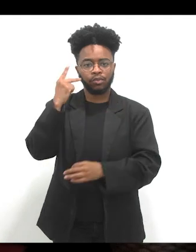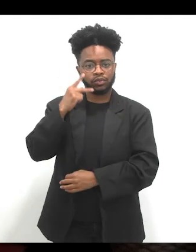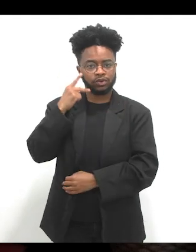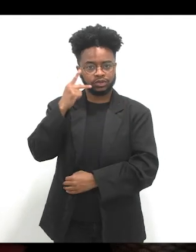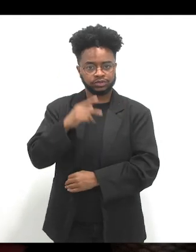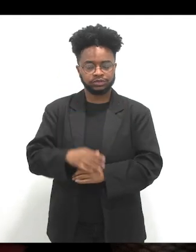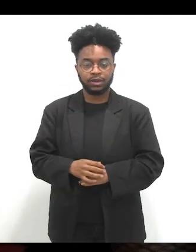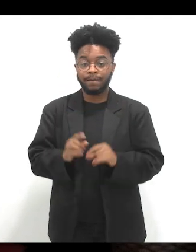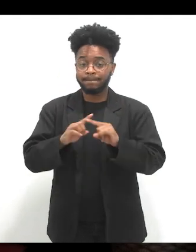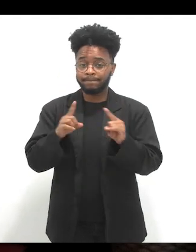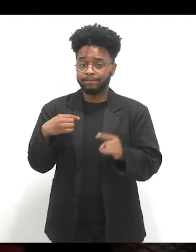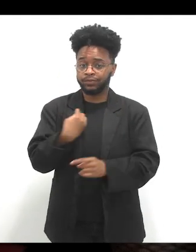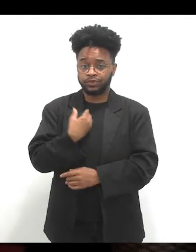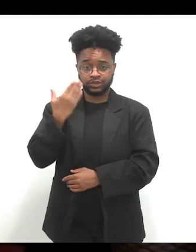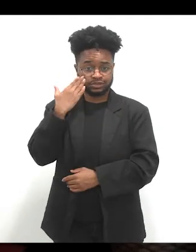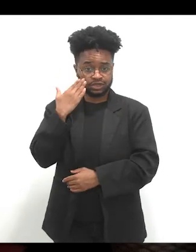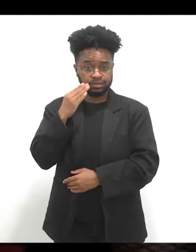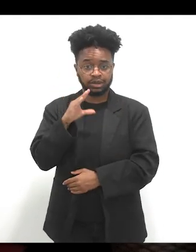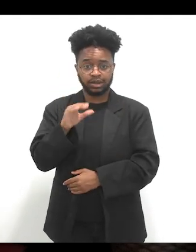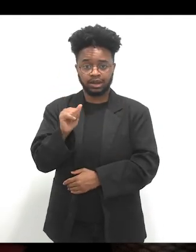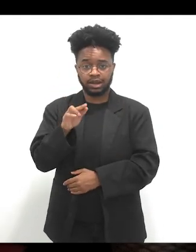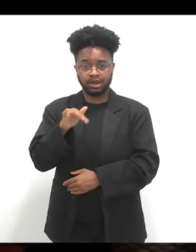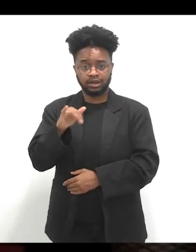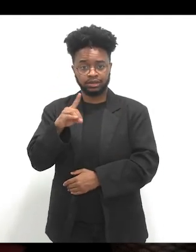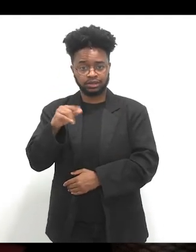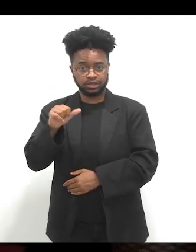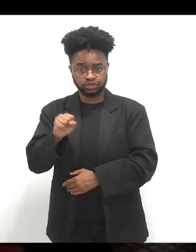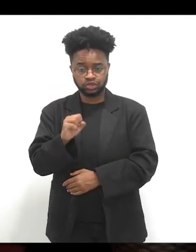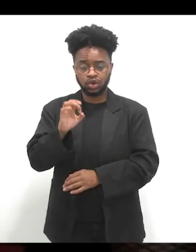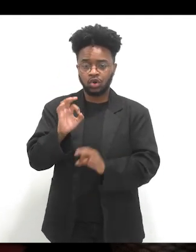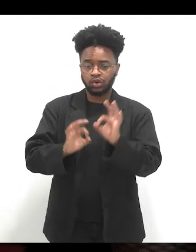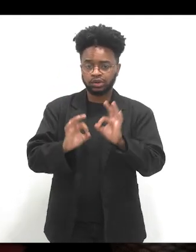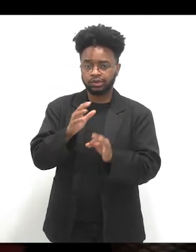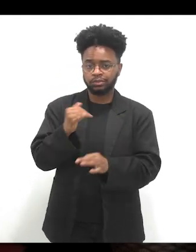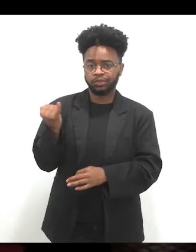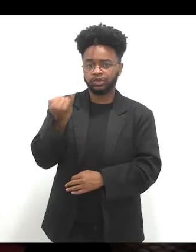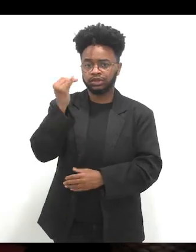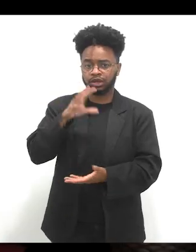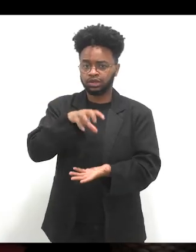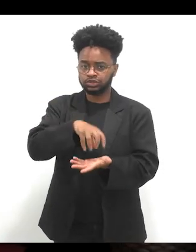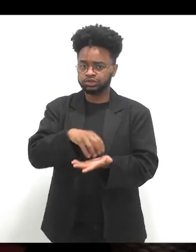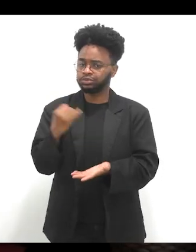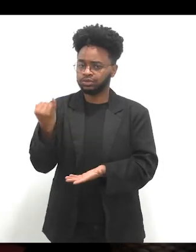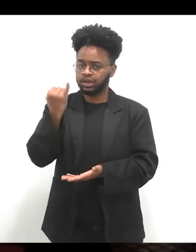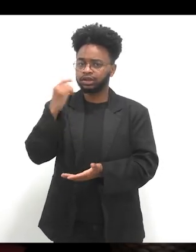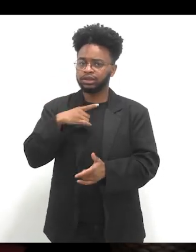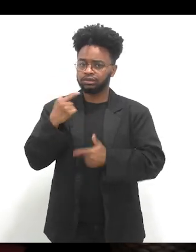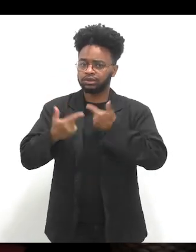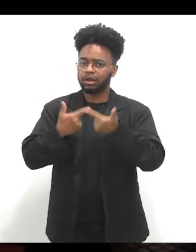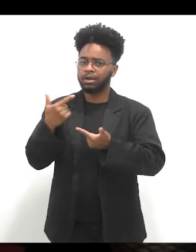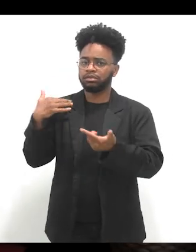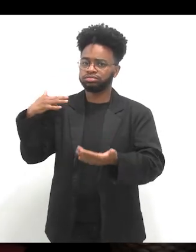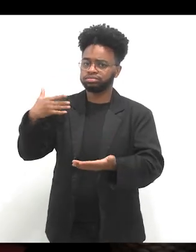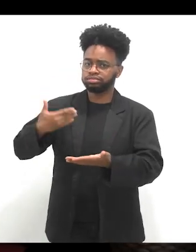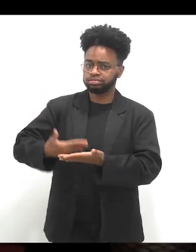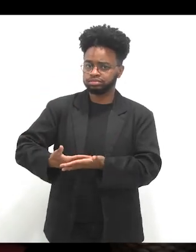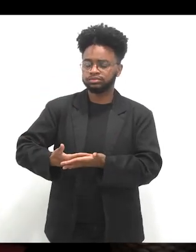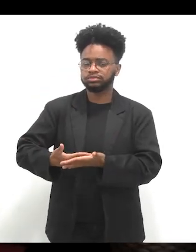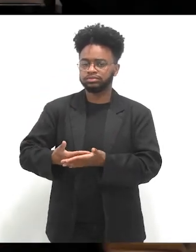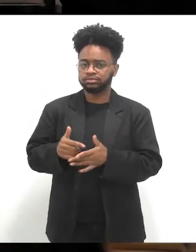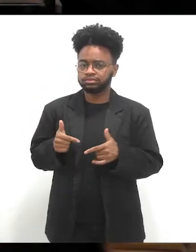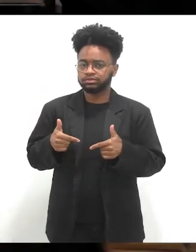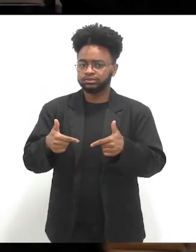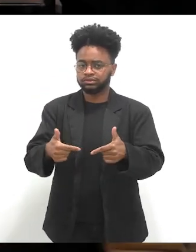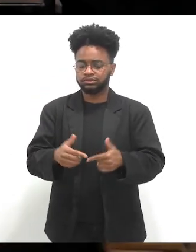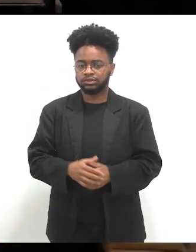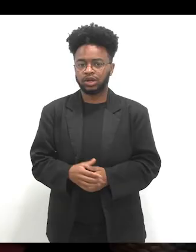dessa política. Mas a gente sabe que a Caritas, que é uma organização tão importante nesse campo, tem um trabalho longo nessa história e